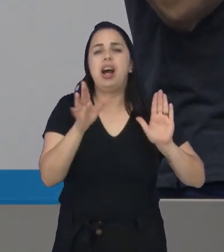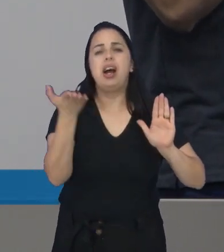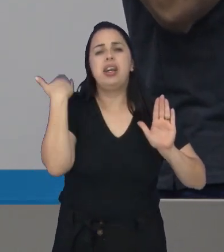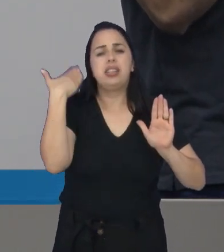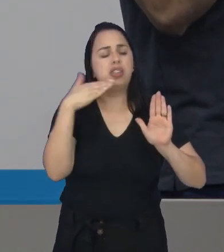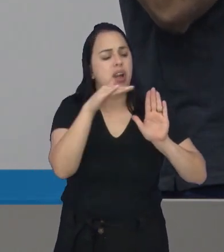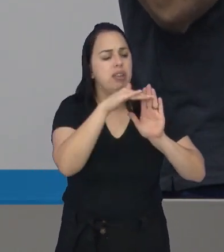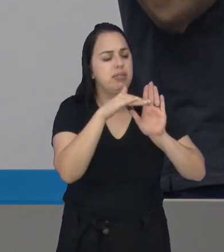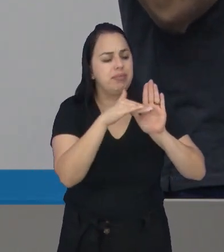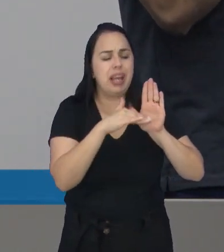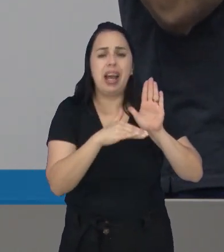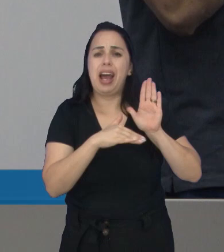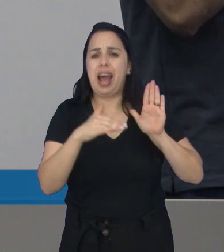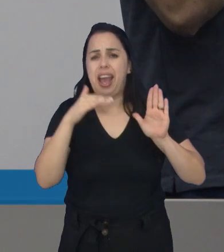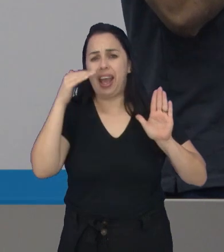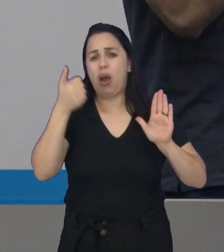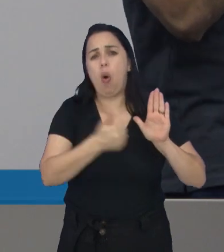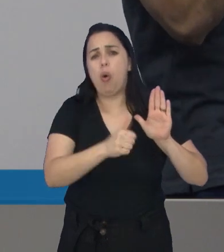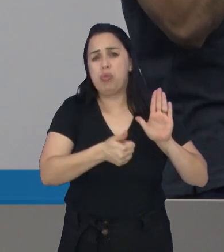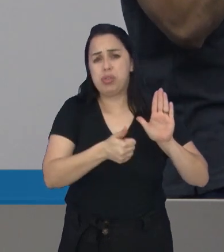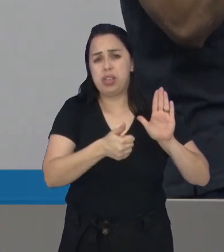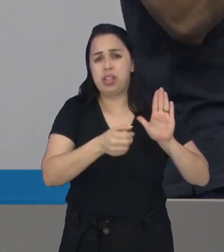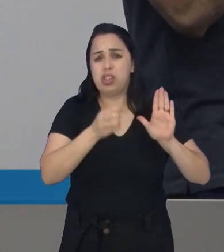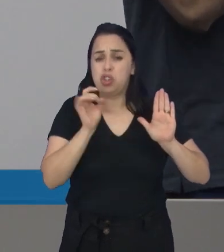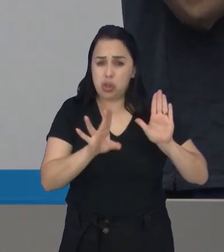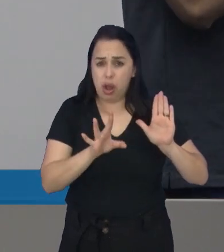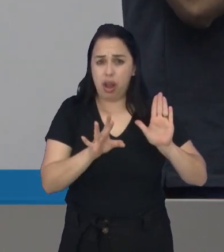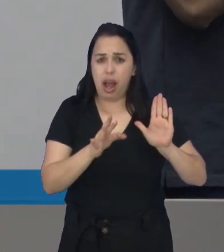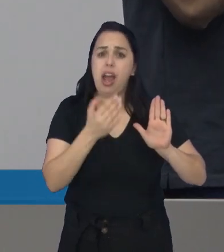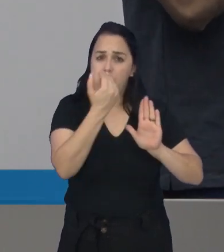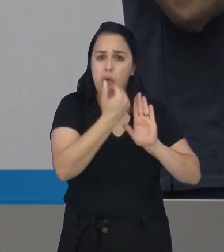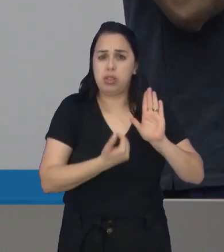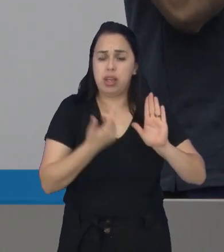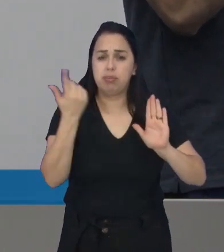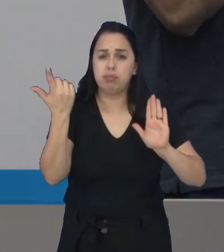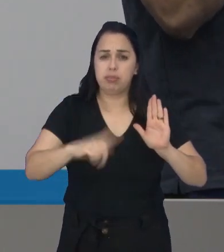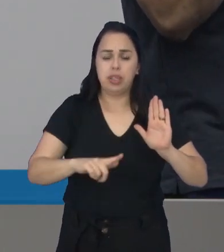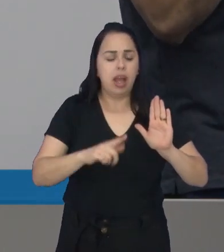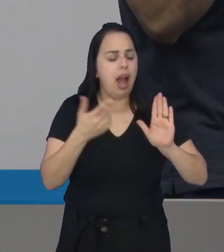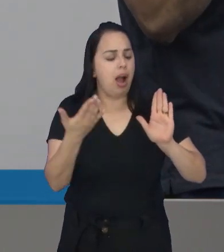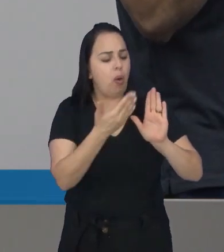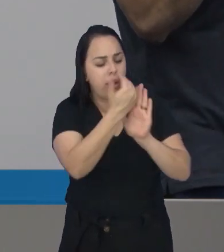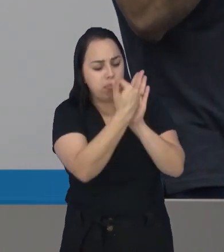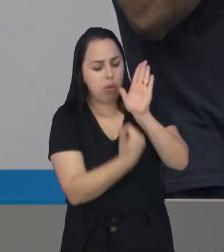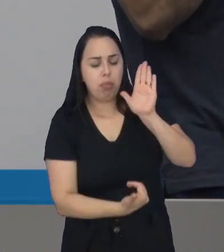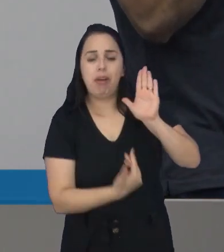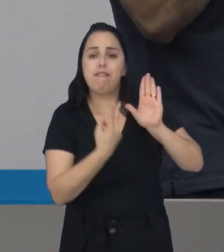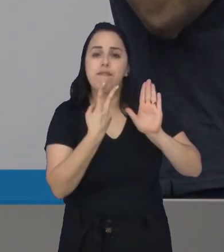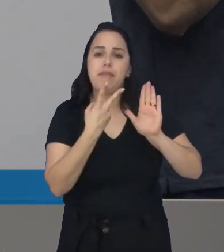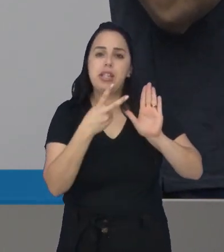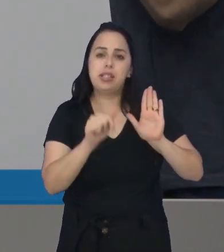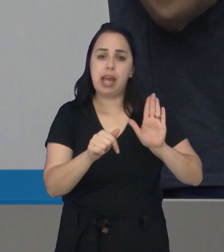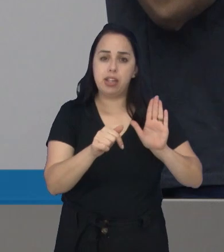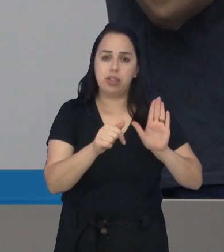ele sem muitas possibilidades de uso então a gente tá dando um leque maior assim ele consegue talvez aproveitar melhor todos os ganhos a cidade